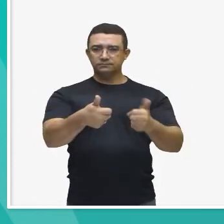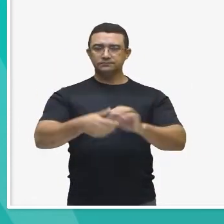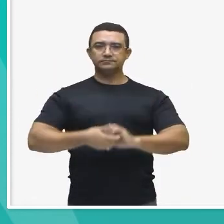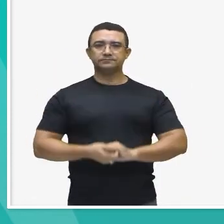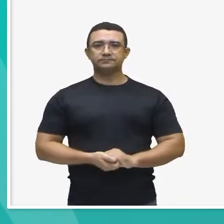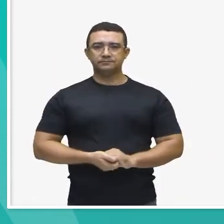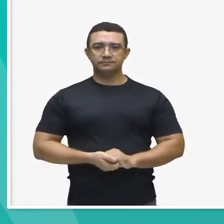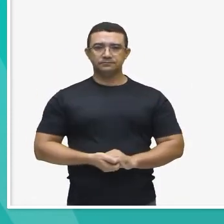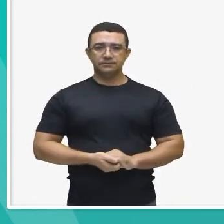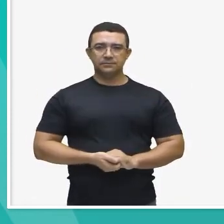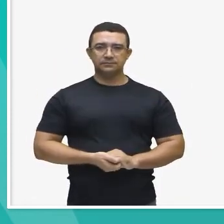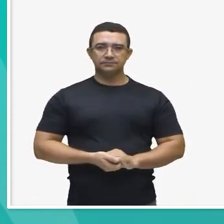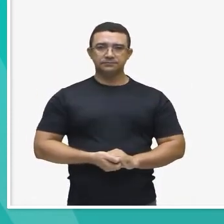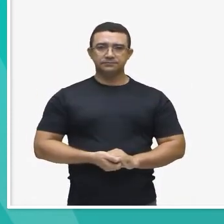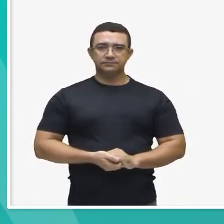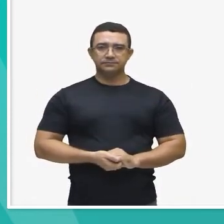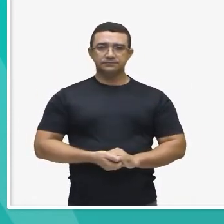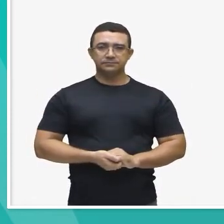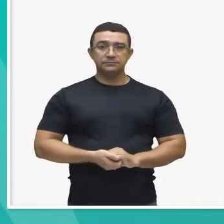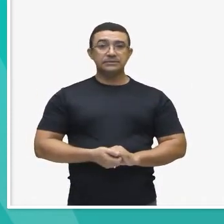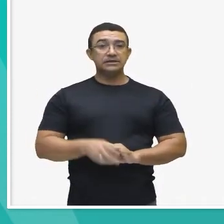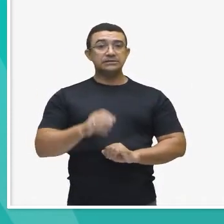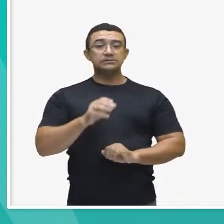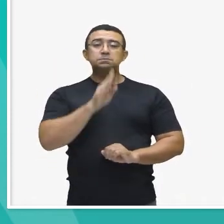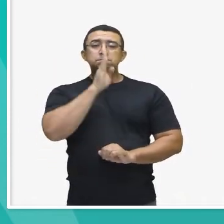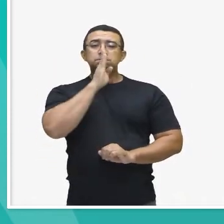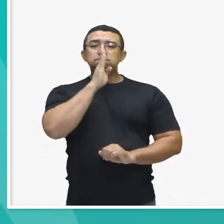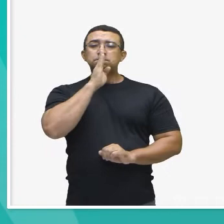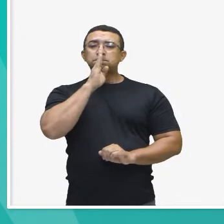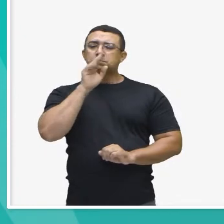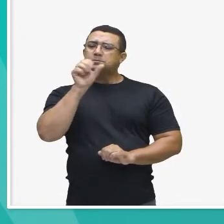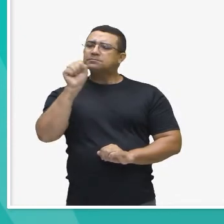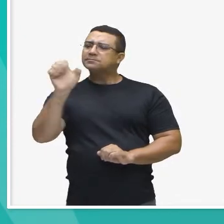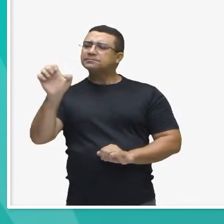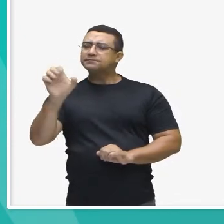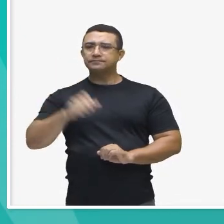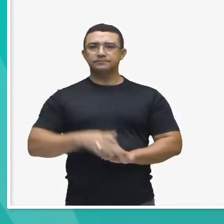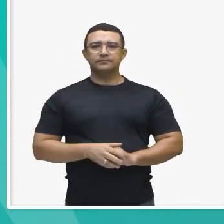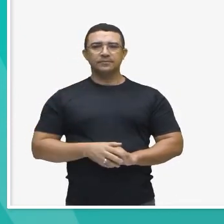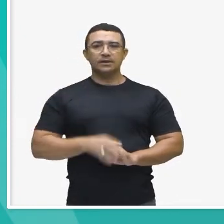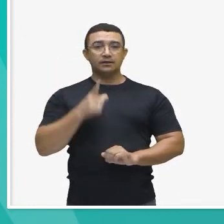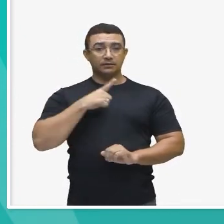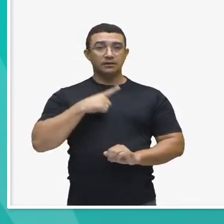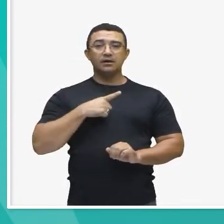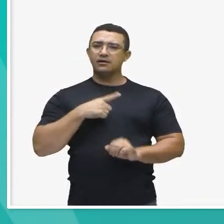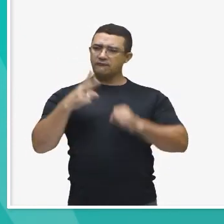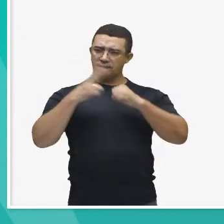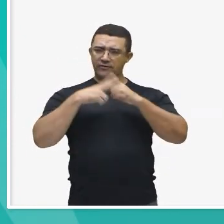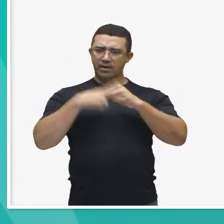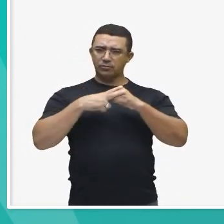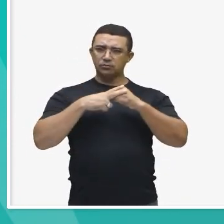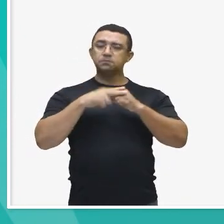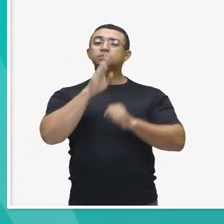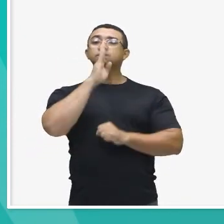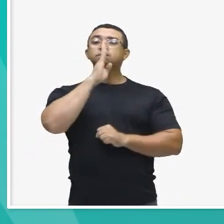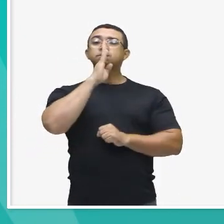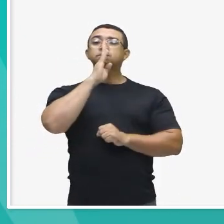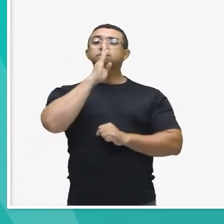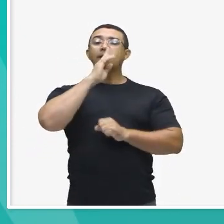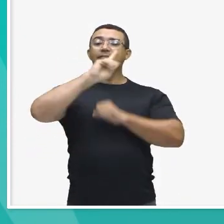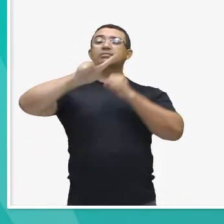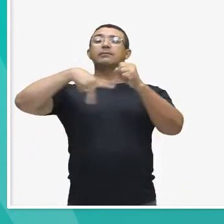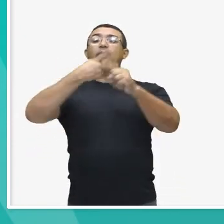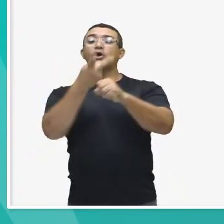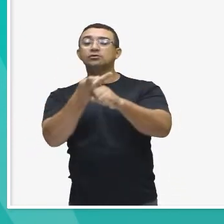Tá certo? Então, olha, silenciem-se. Nós temos aqui o verbo. Quem é que vem